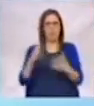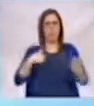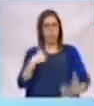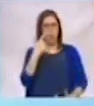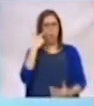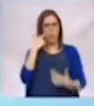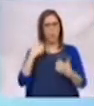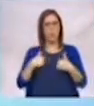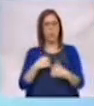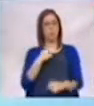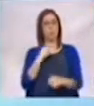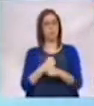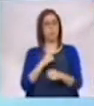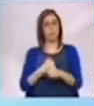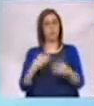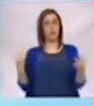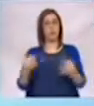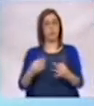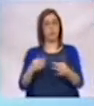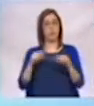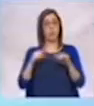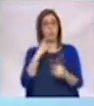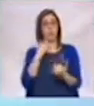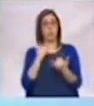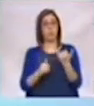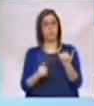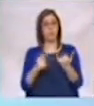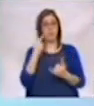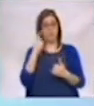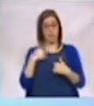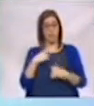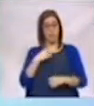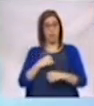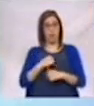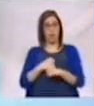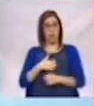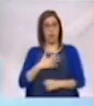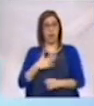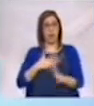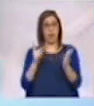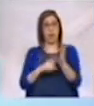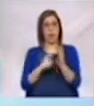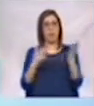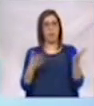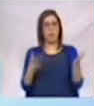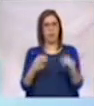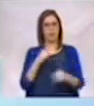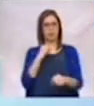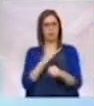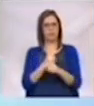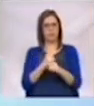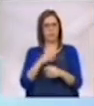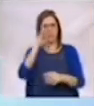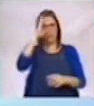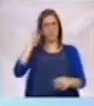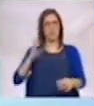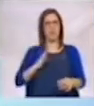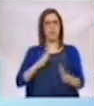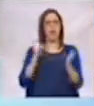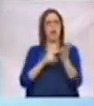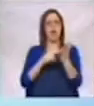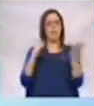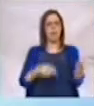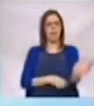exemplo, iraquianos que eu conheço, que trabalharam e correm hoje risco de vida porque trabalharam para empresas americanas, que trabalharam para o